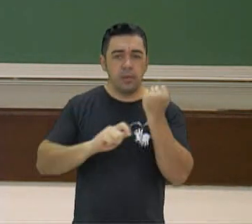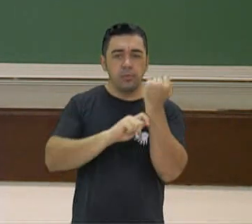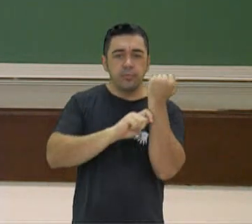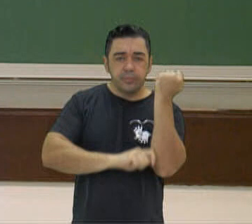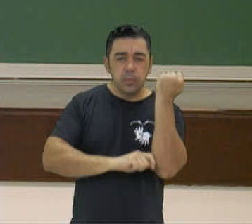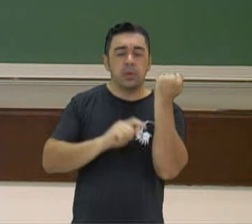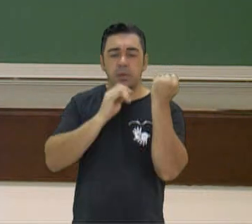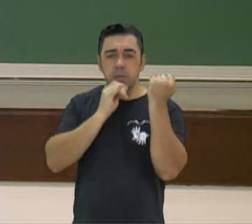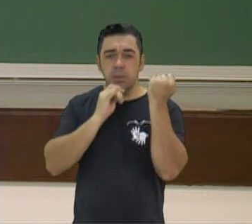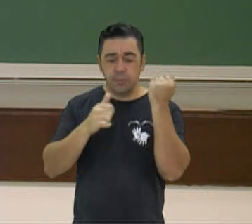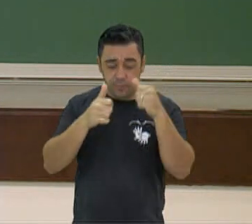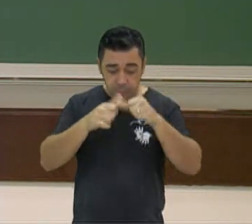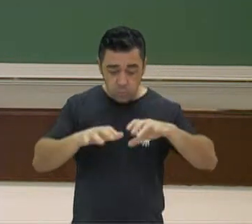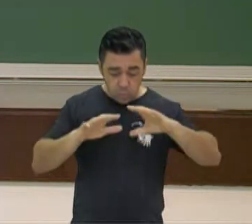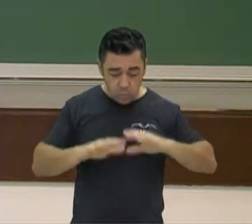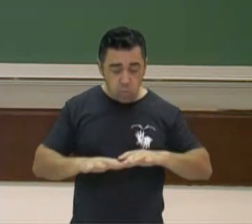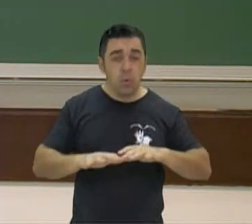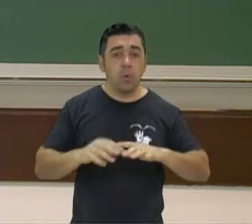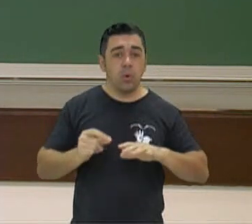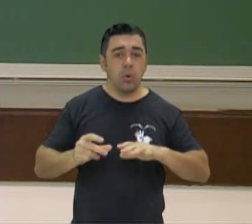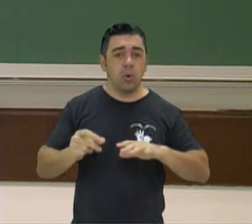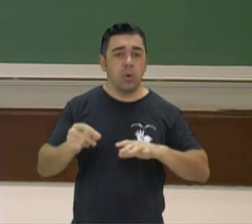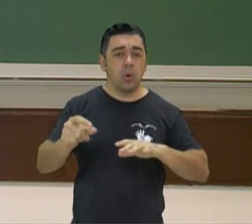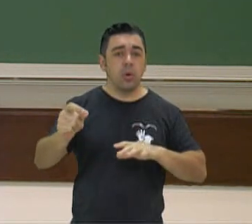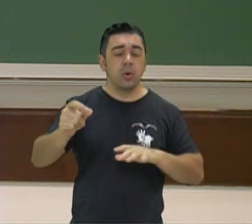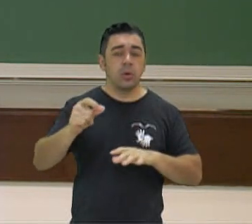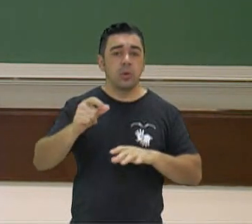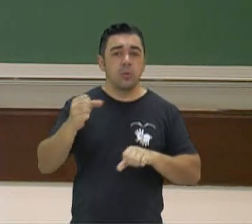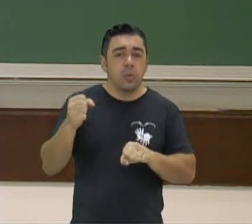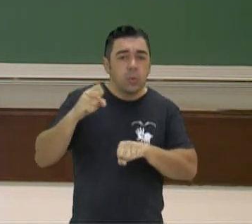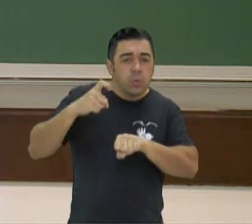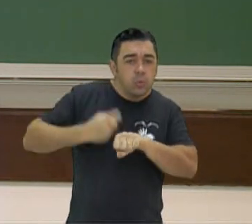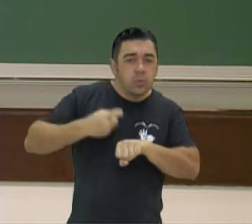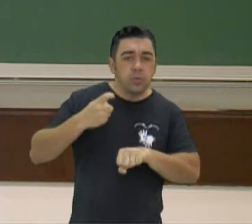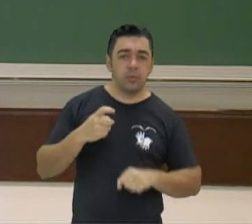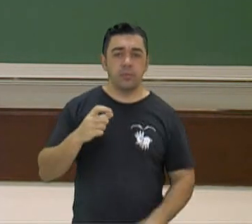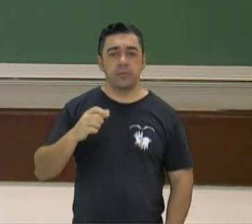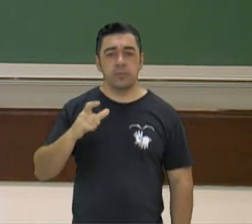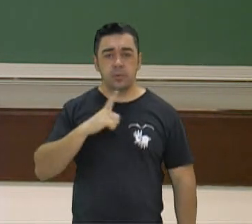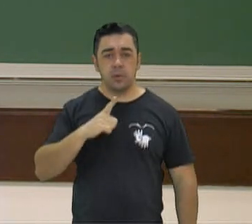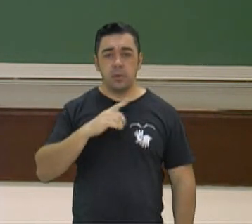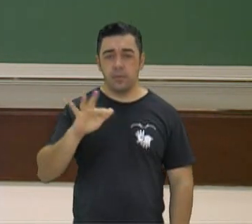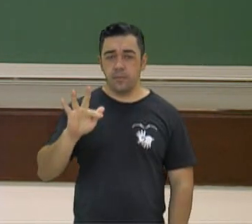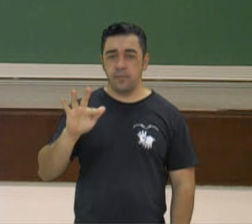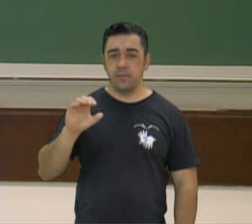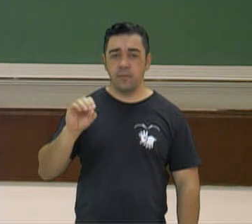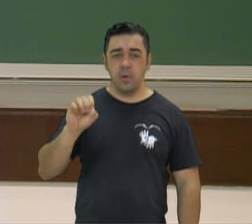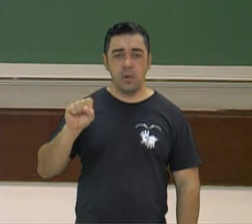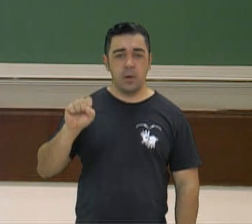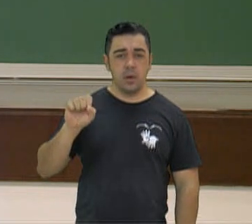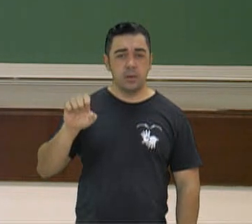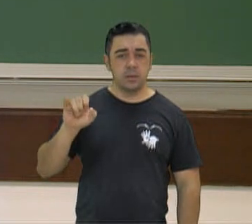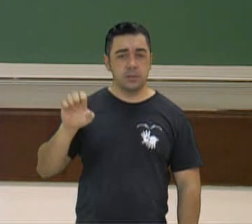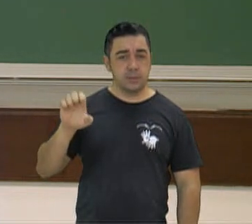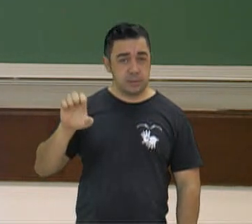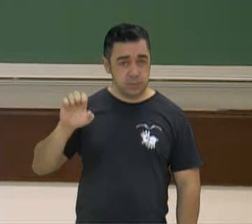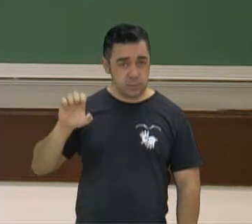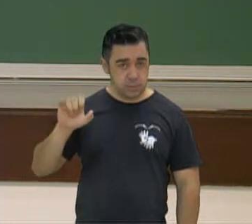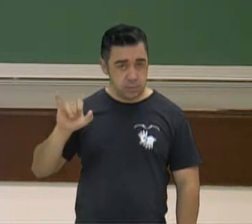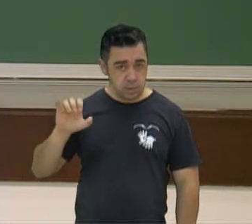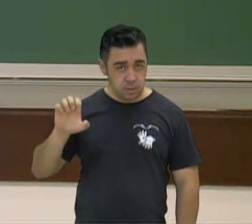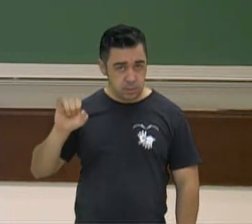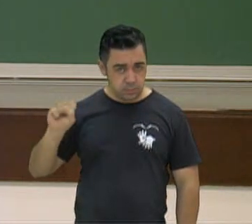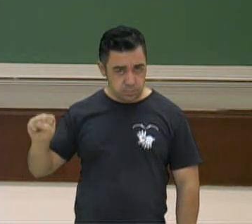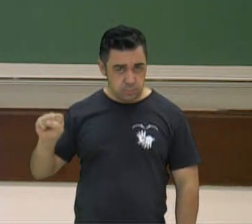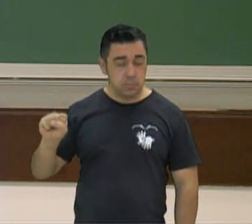fósseis. Geralmente, para virar fóssil, tem que ser uma parte dura do corpo do organismo, né? Então, geralmente é o